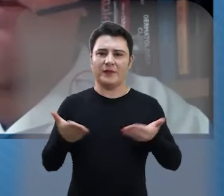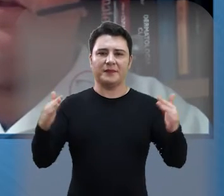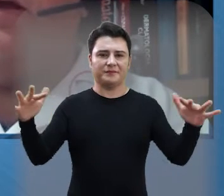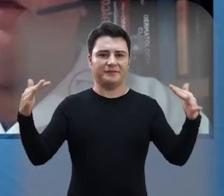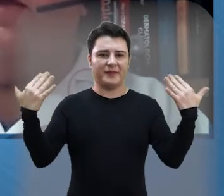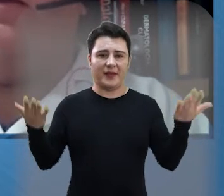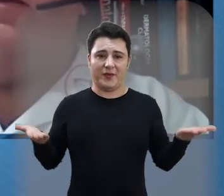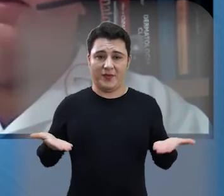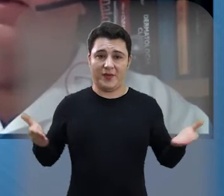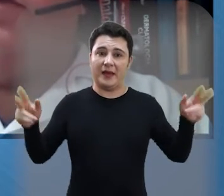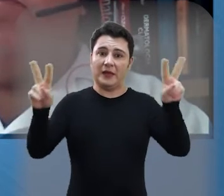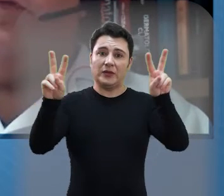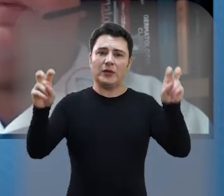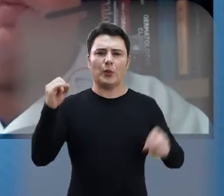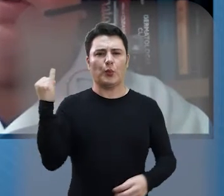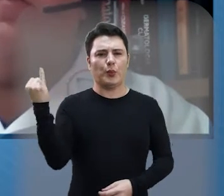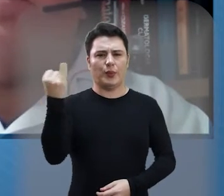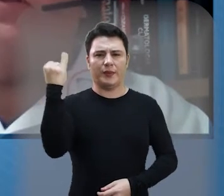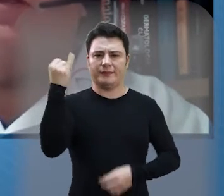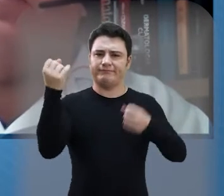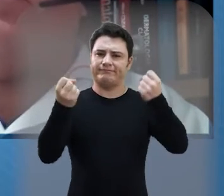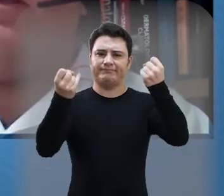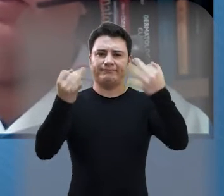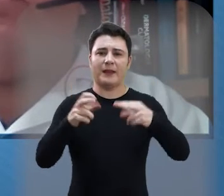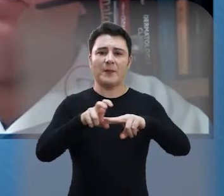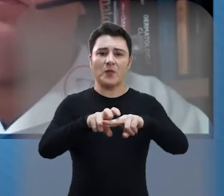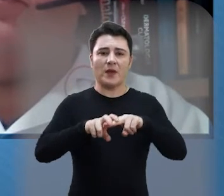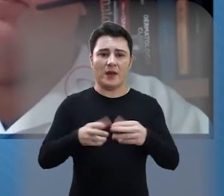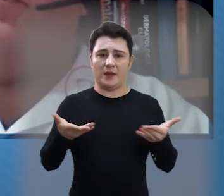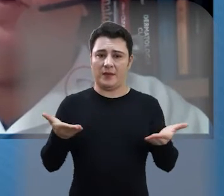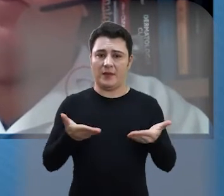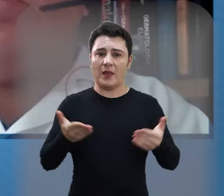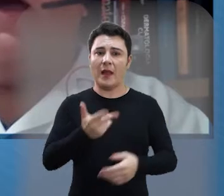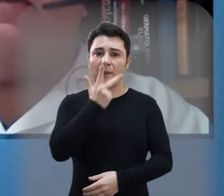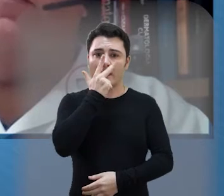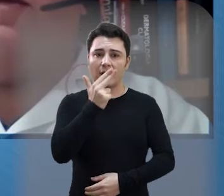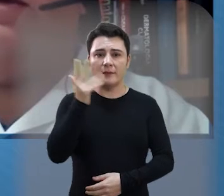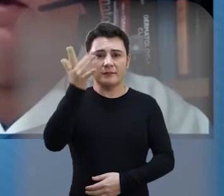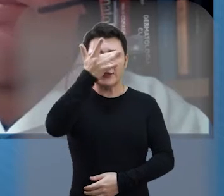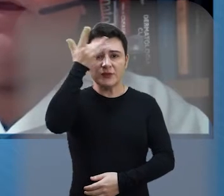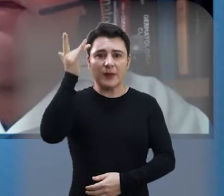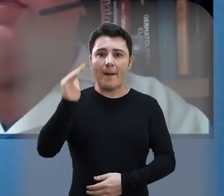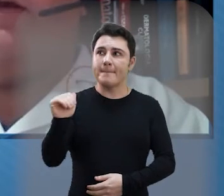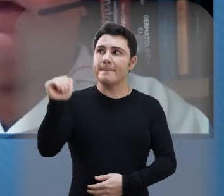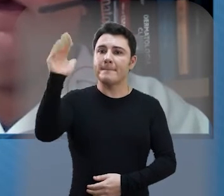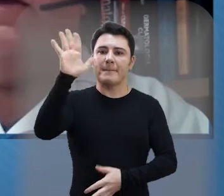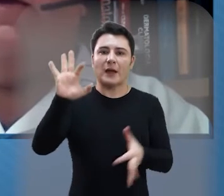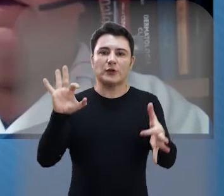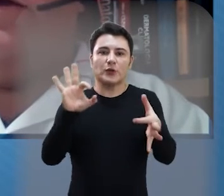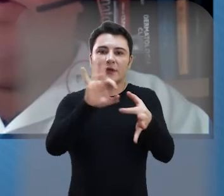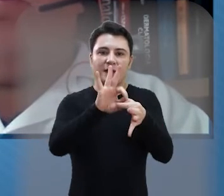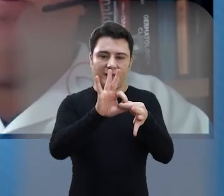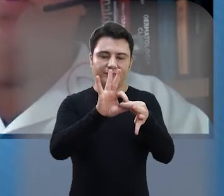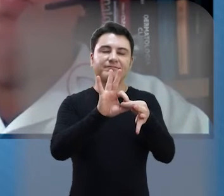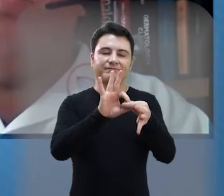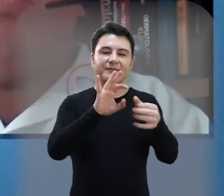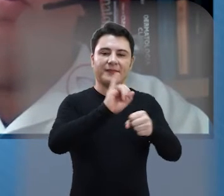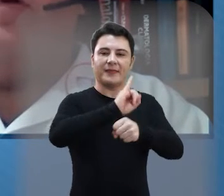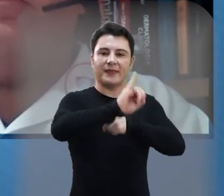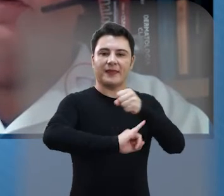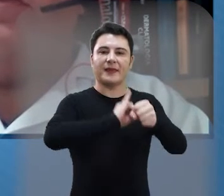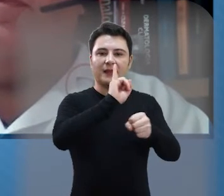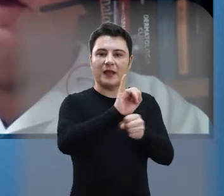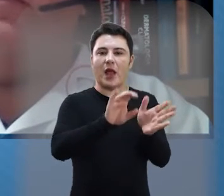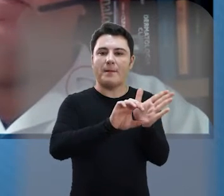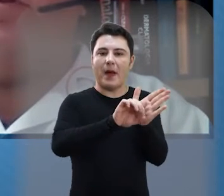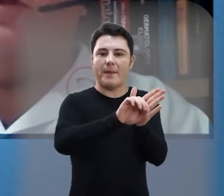estar falando aqui de um tema muito importante, né? Nos dias atuais, parece que o Dr. Google,